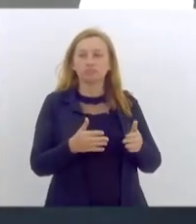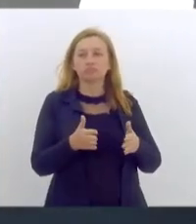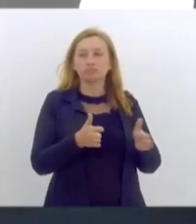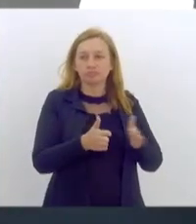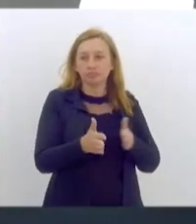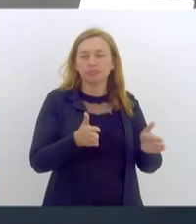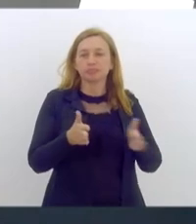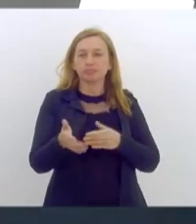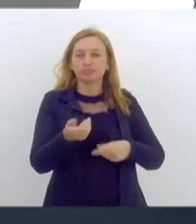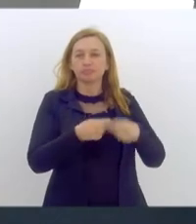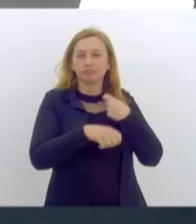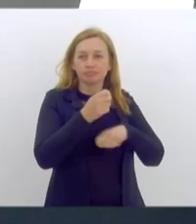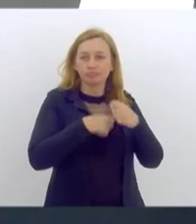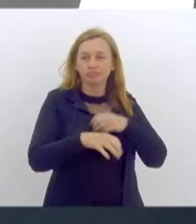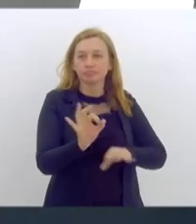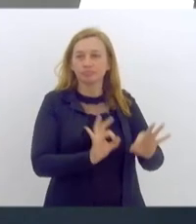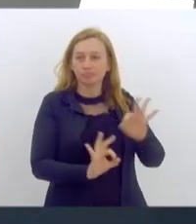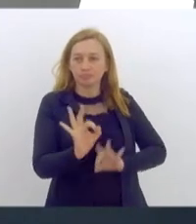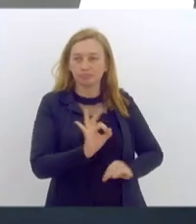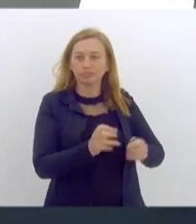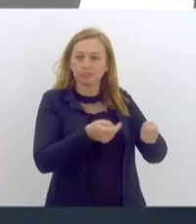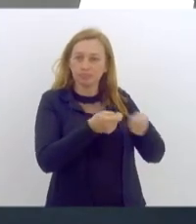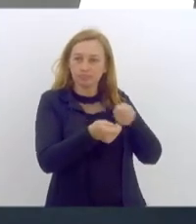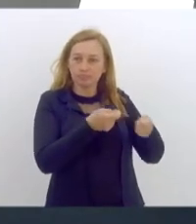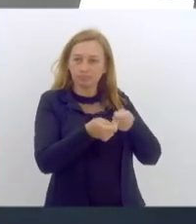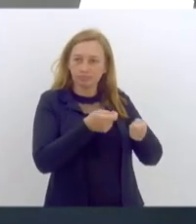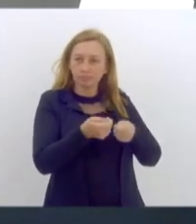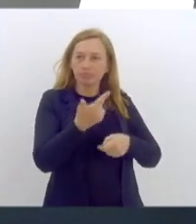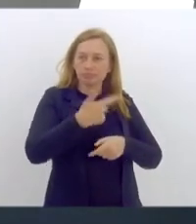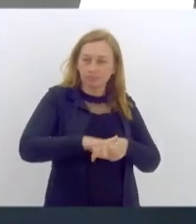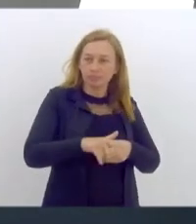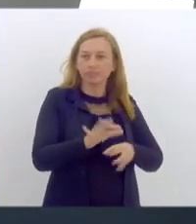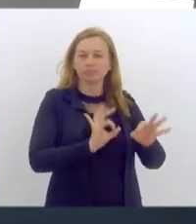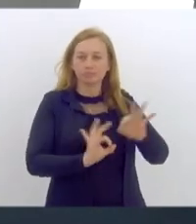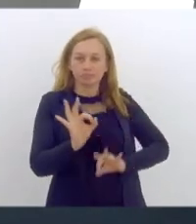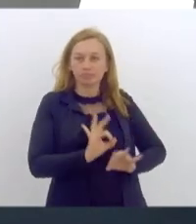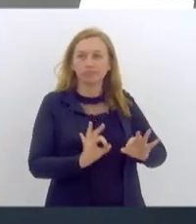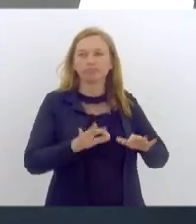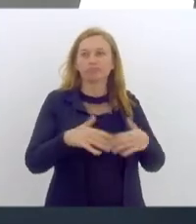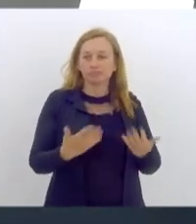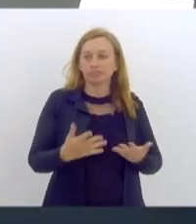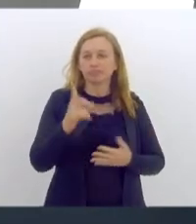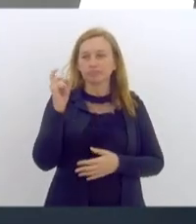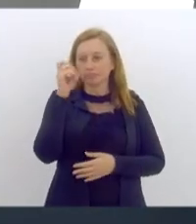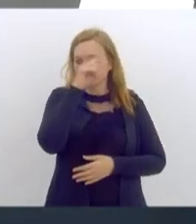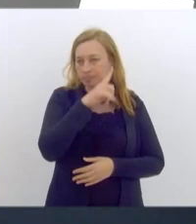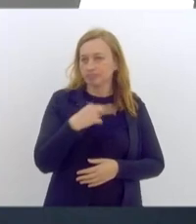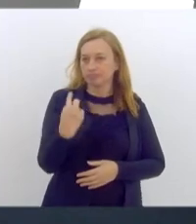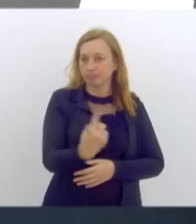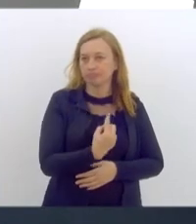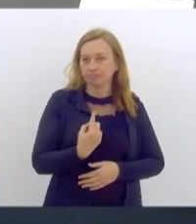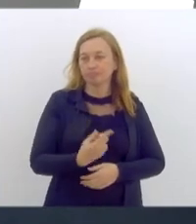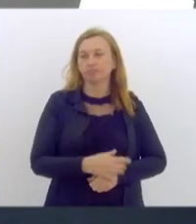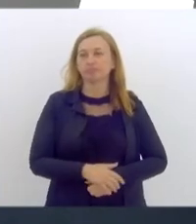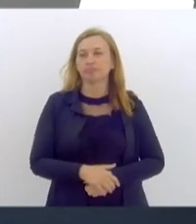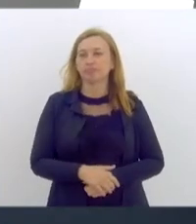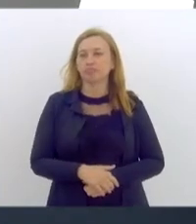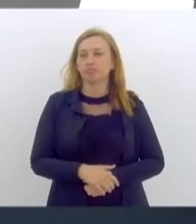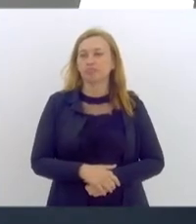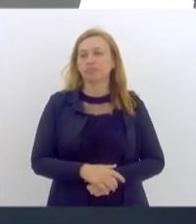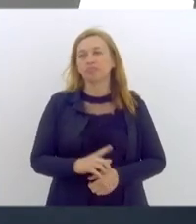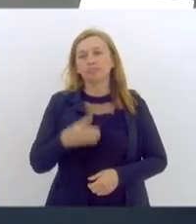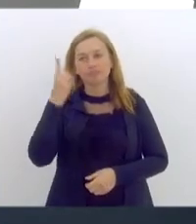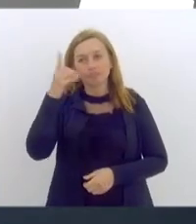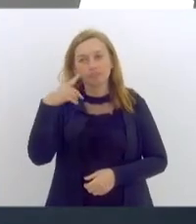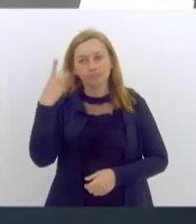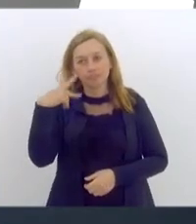planejamento execução controle e novamente planejamento então pra gente extremamente difícil né E aqui